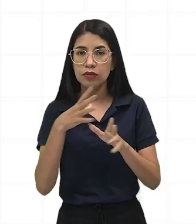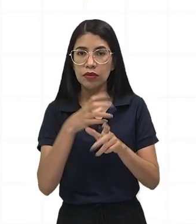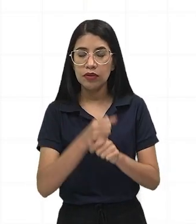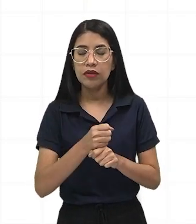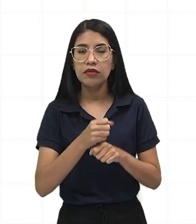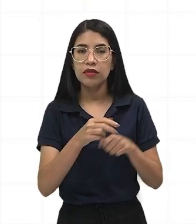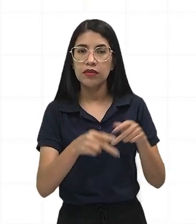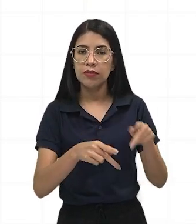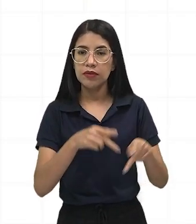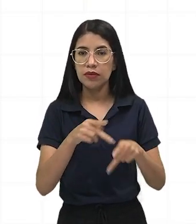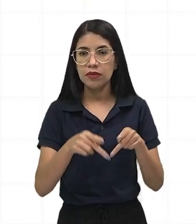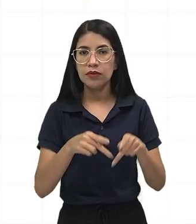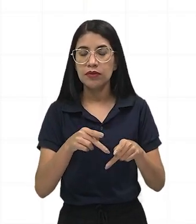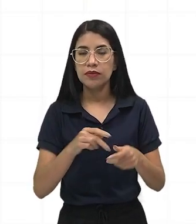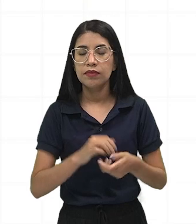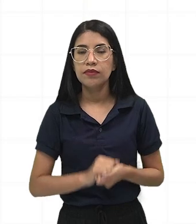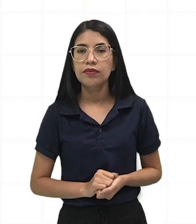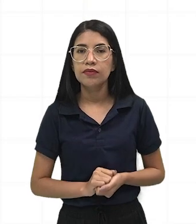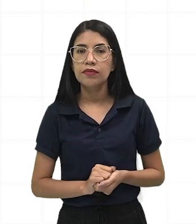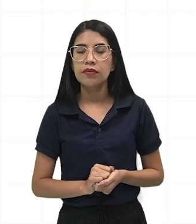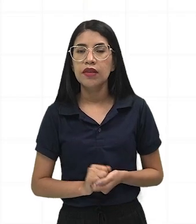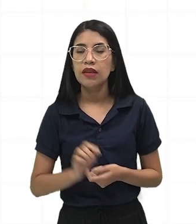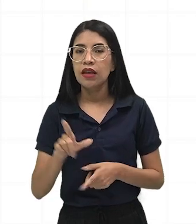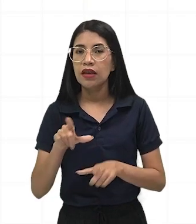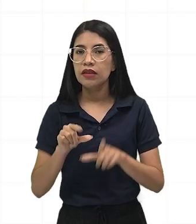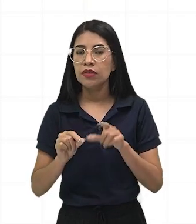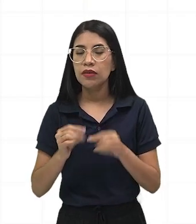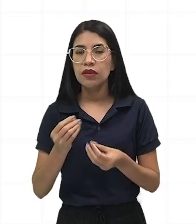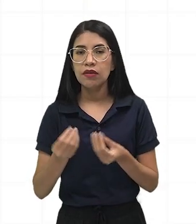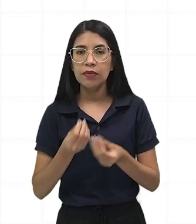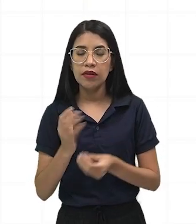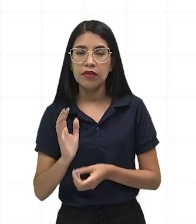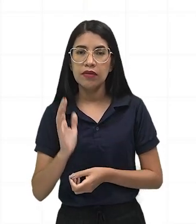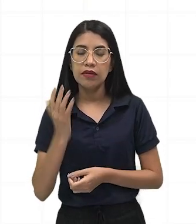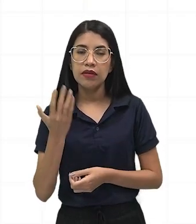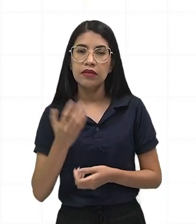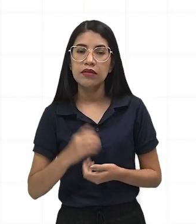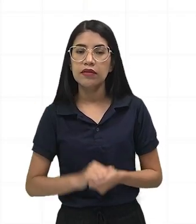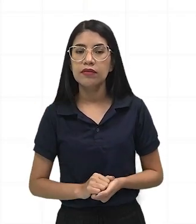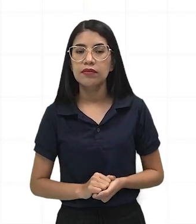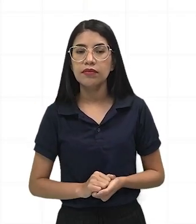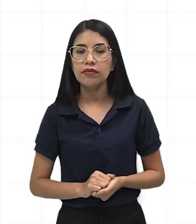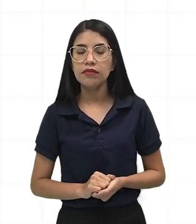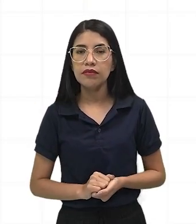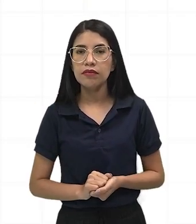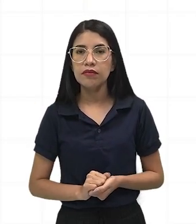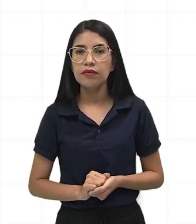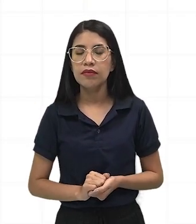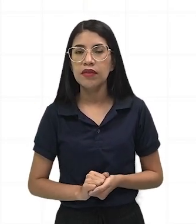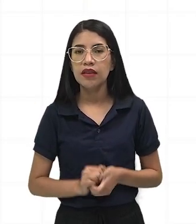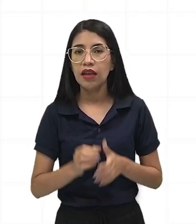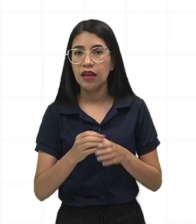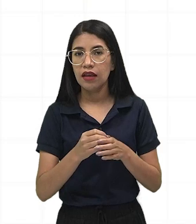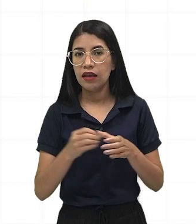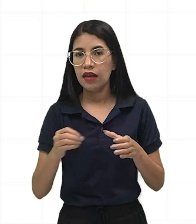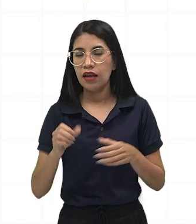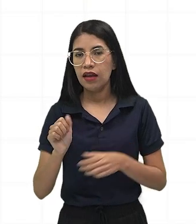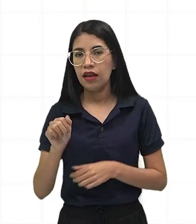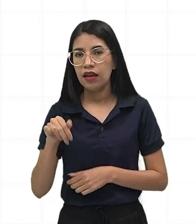população. E essa seleção é feita através de